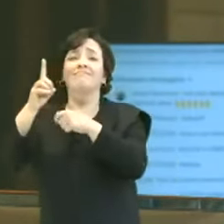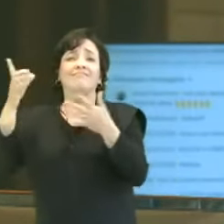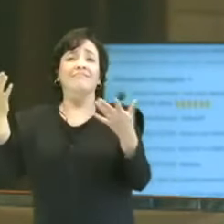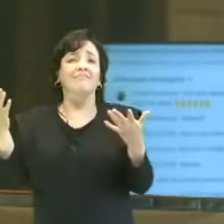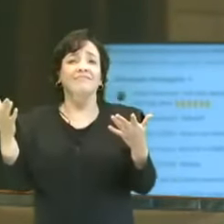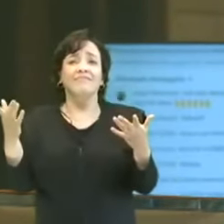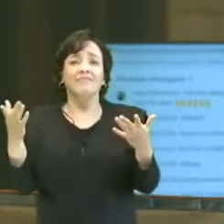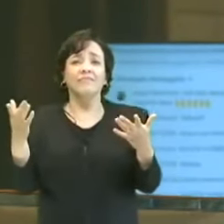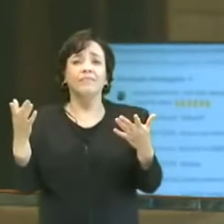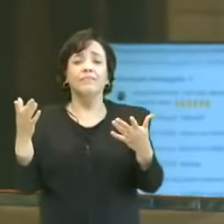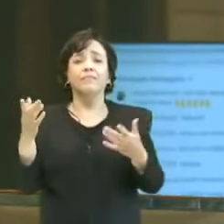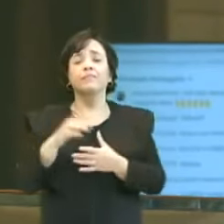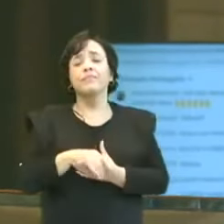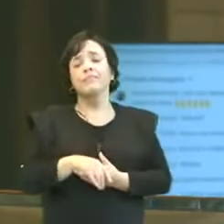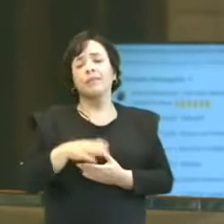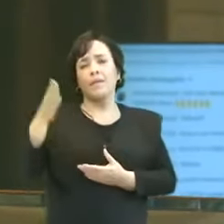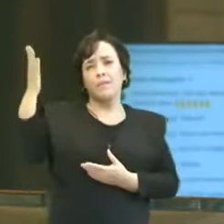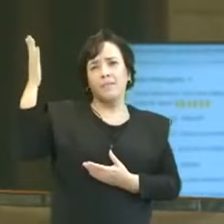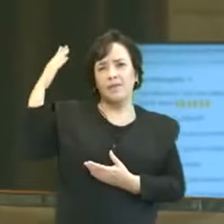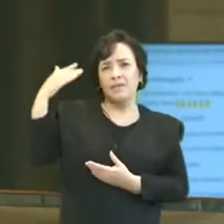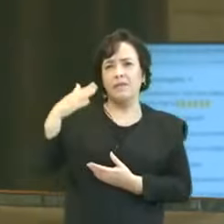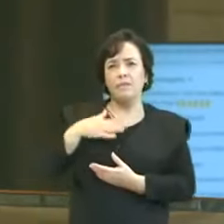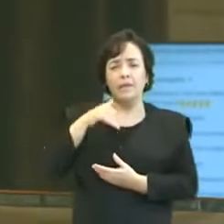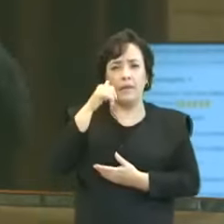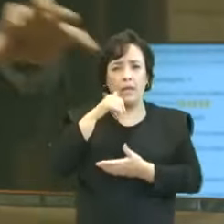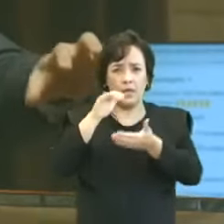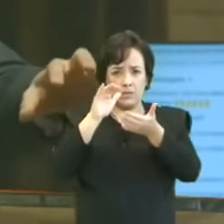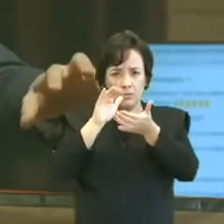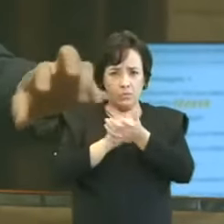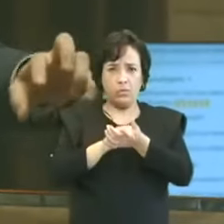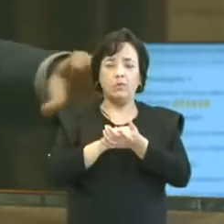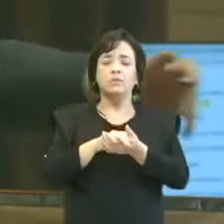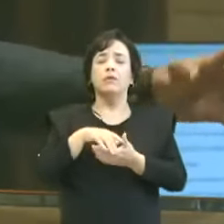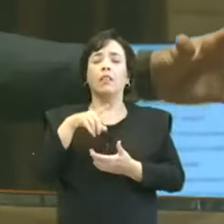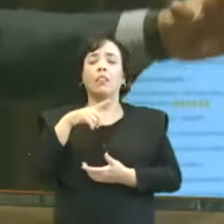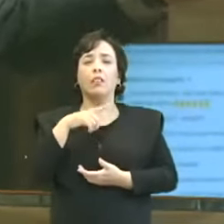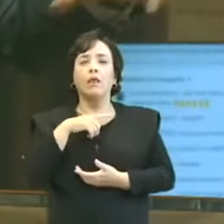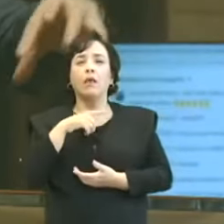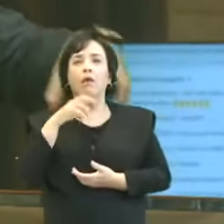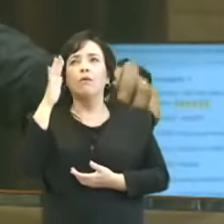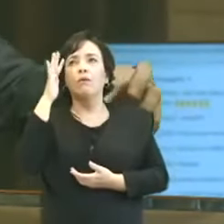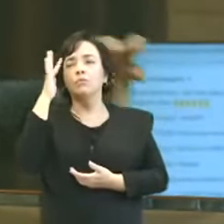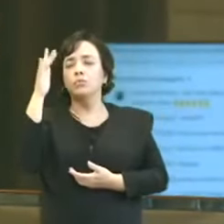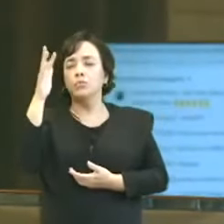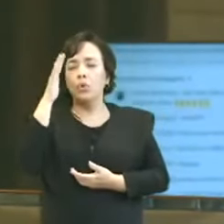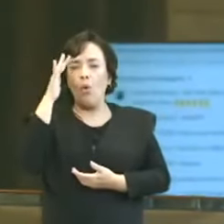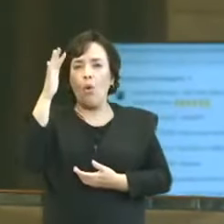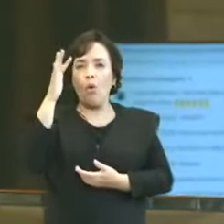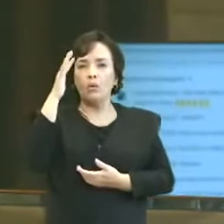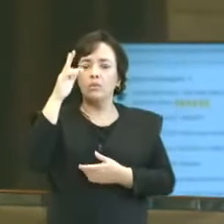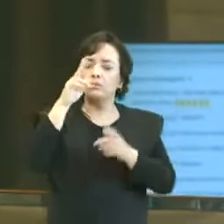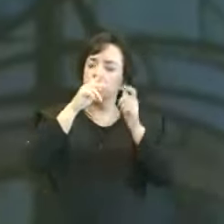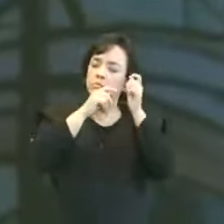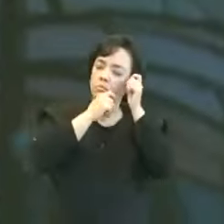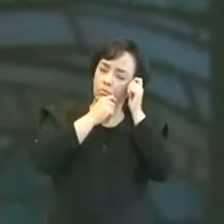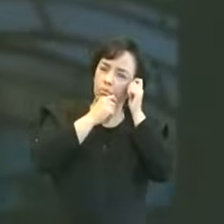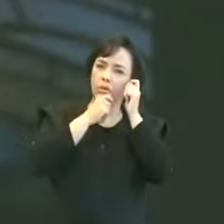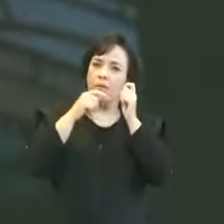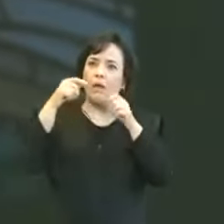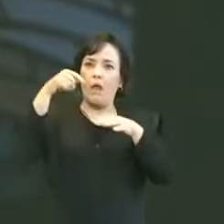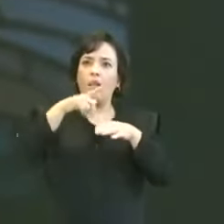Tempo atrás Deus usou a minha esposa, ela teve um sonho, ela estava se afogando, e tinham crocodilos vindo na direção dela, e eu estava